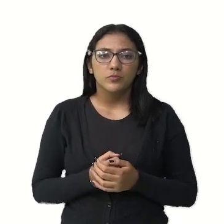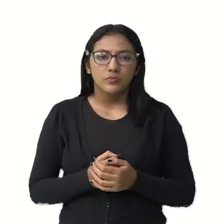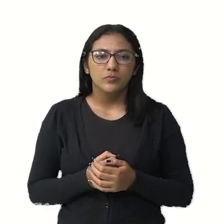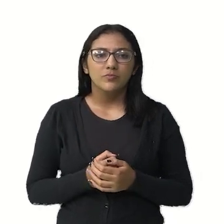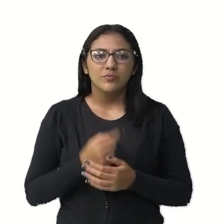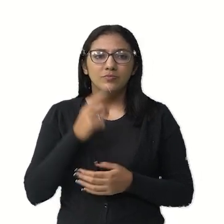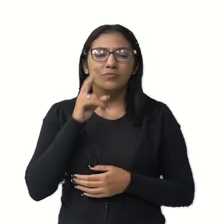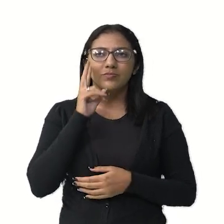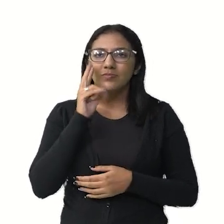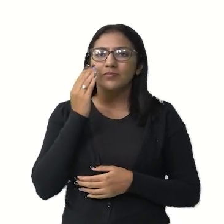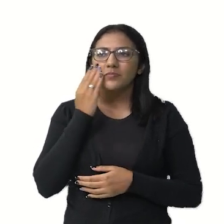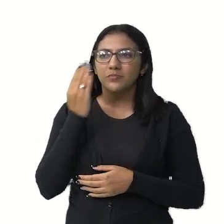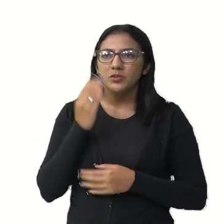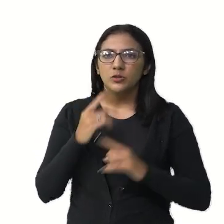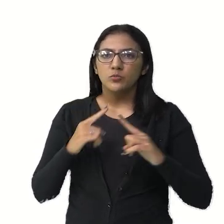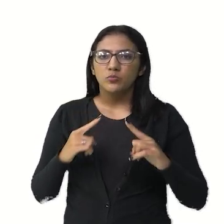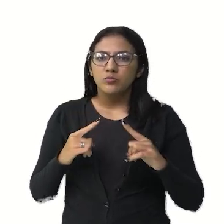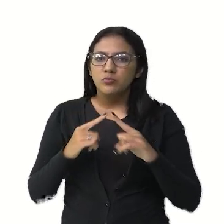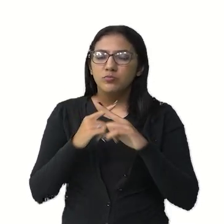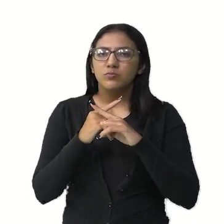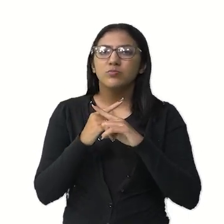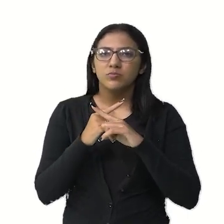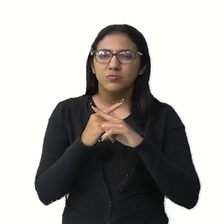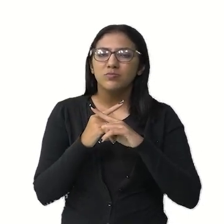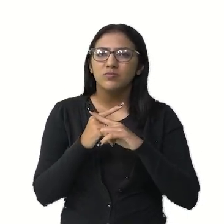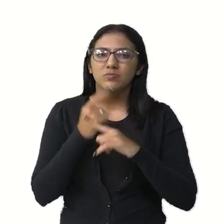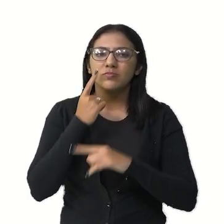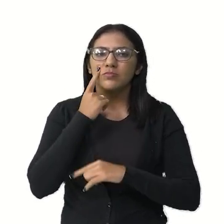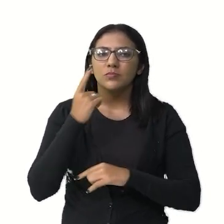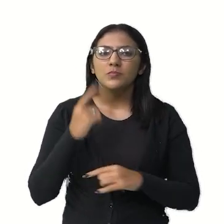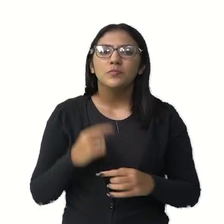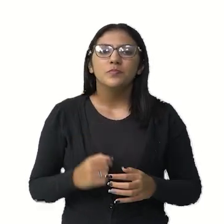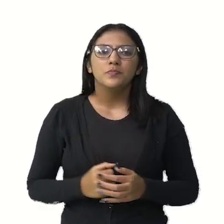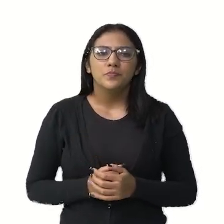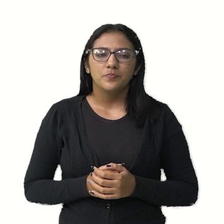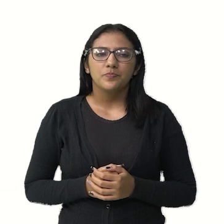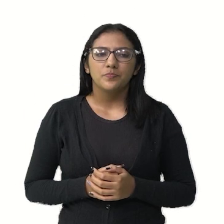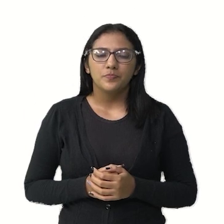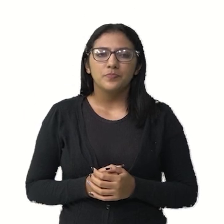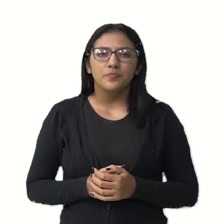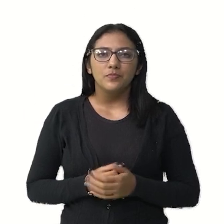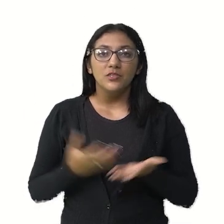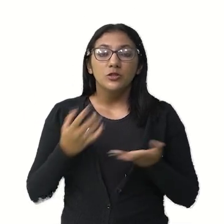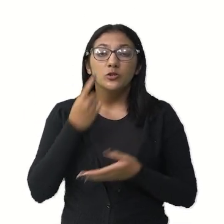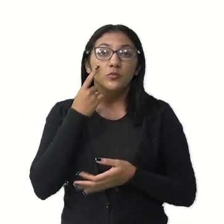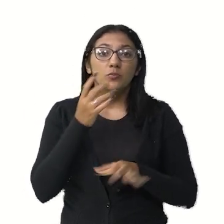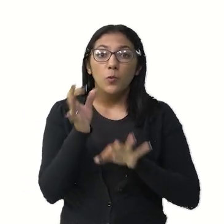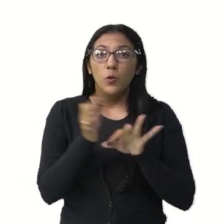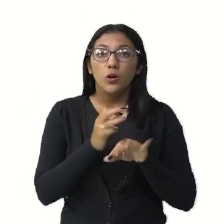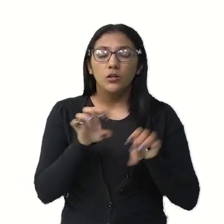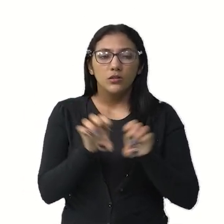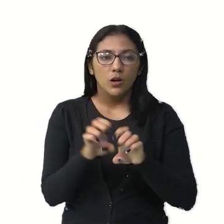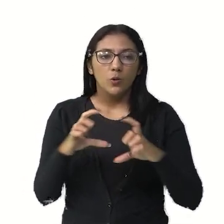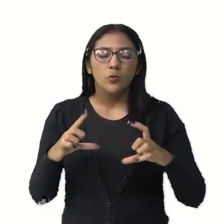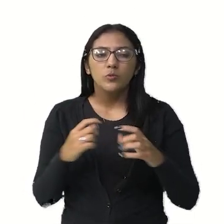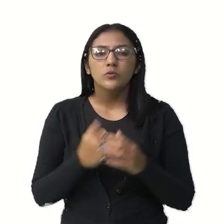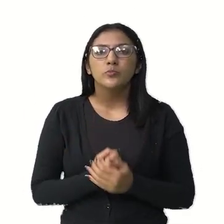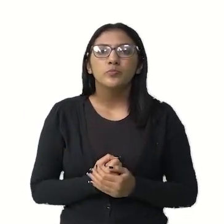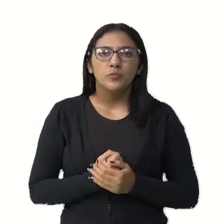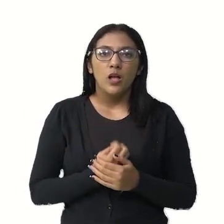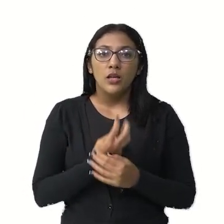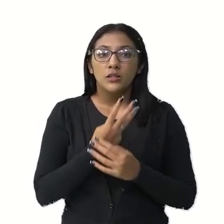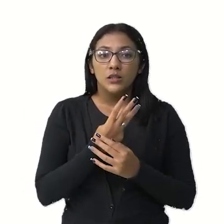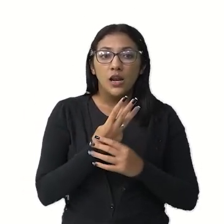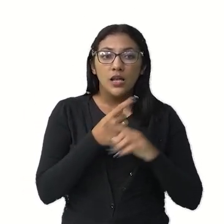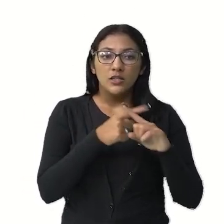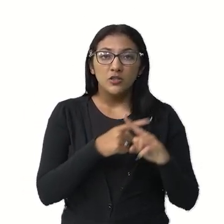produto dos meios pelos extremos. Nós vamos ter, então, 3 multiplicado